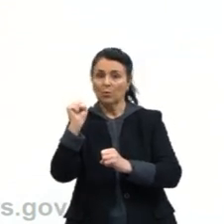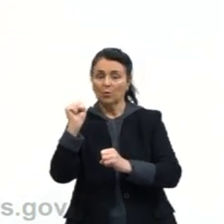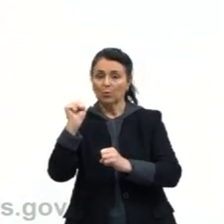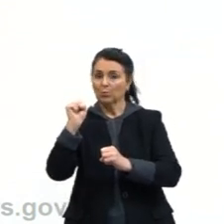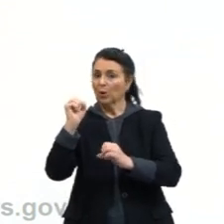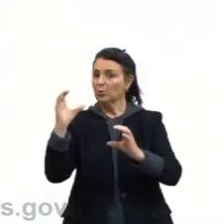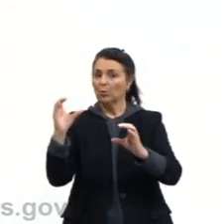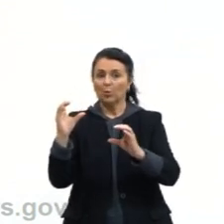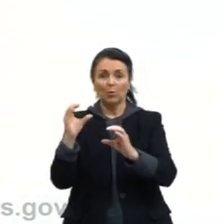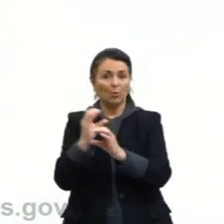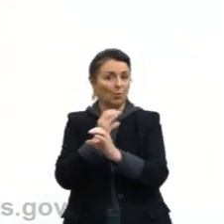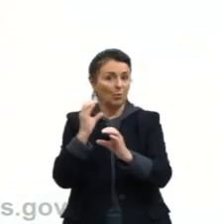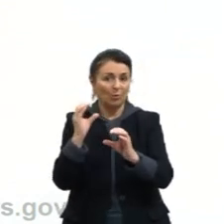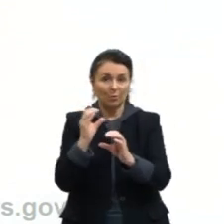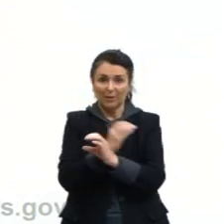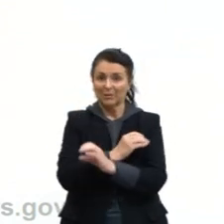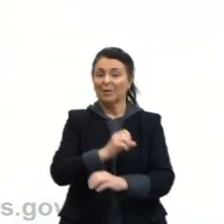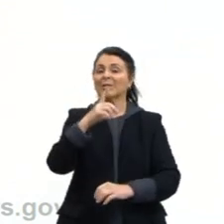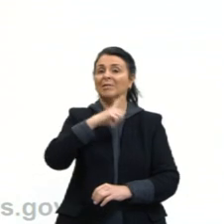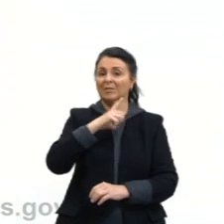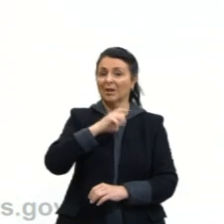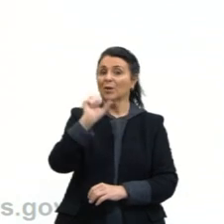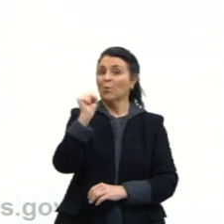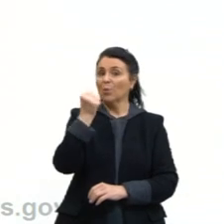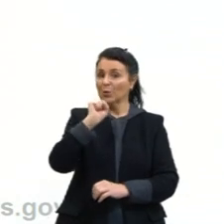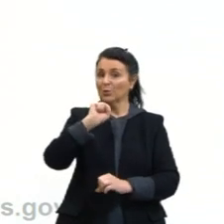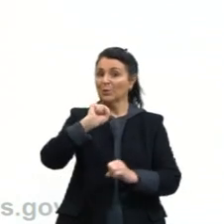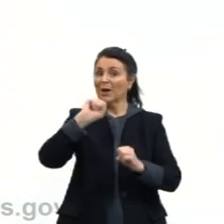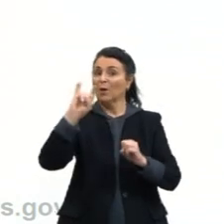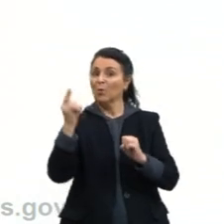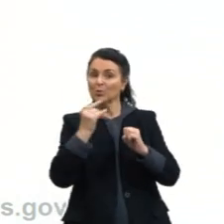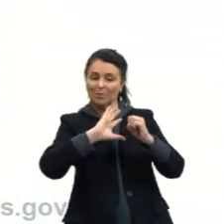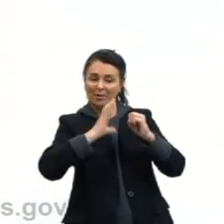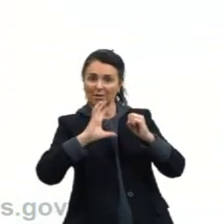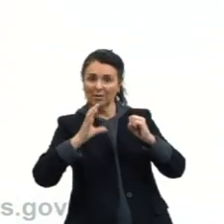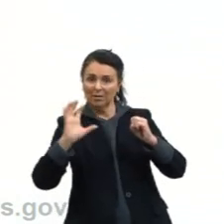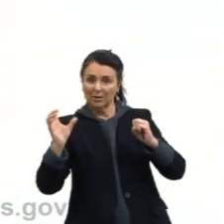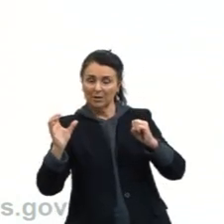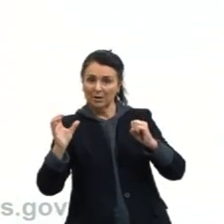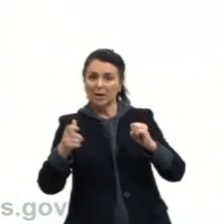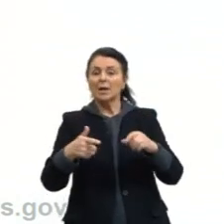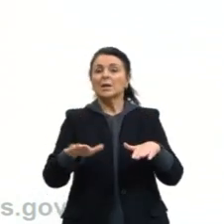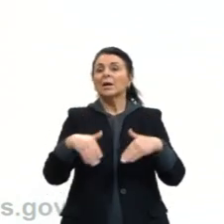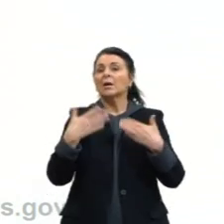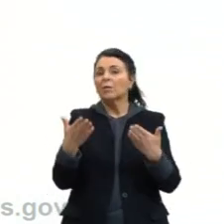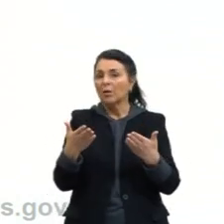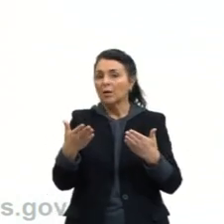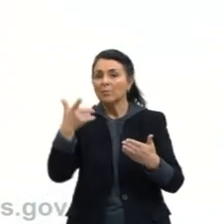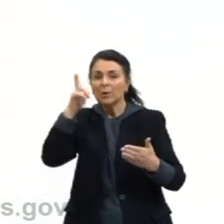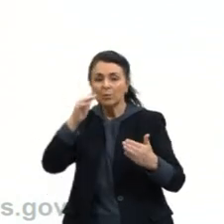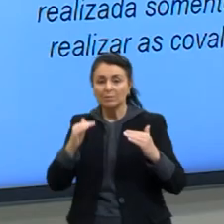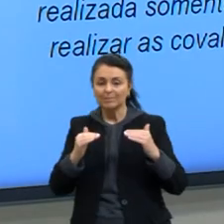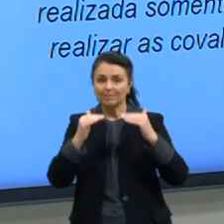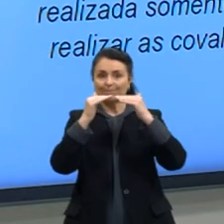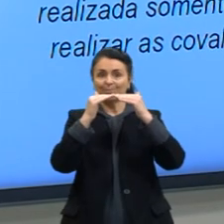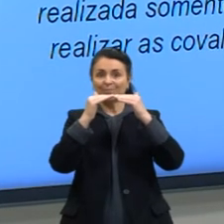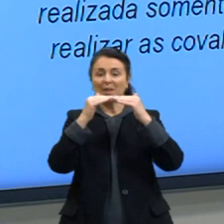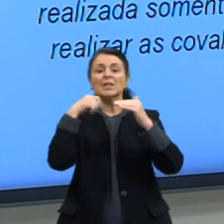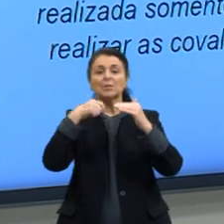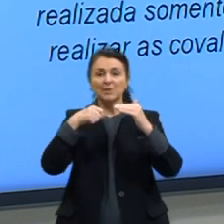ou seja ele tem 8 elétrons na última camada e o outro para completar sua estabilidade ele ainda Precisa adquirir